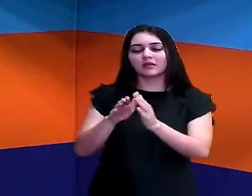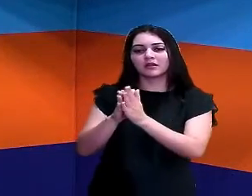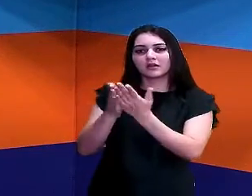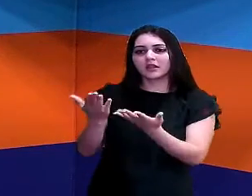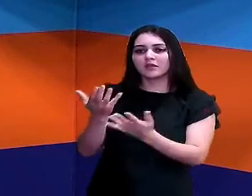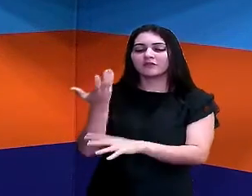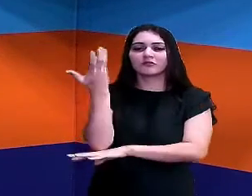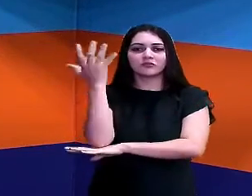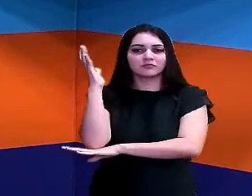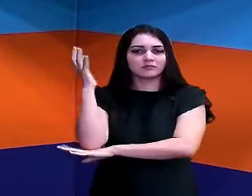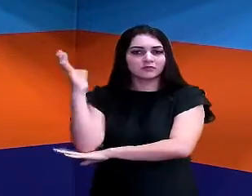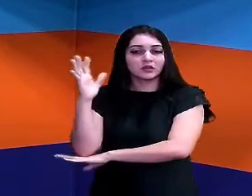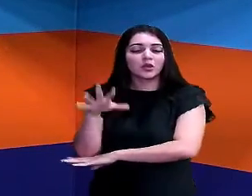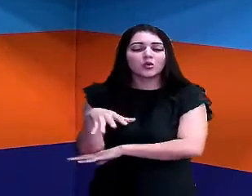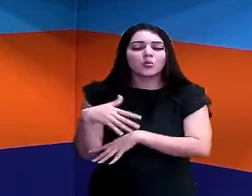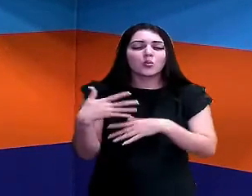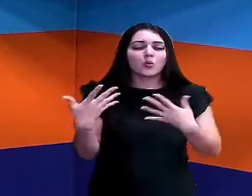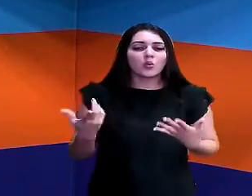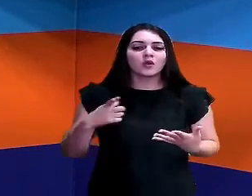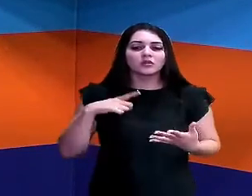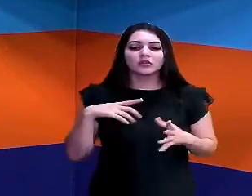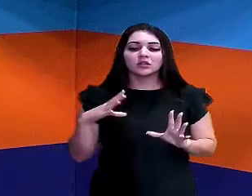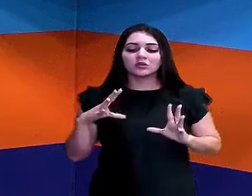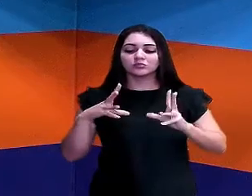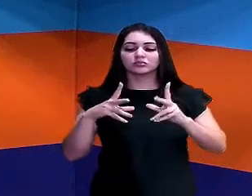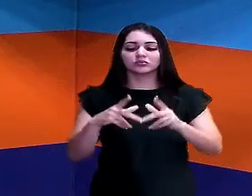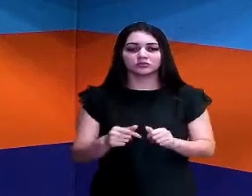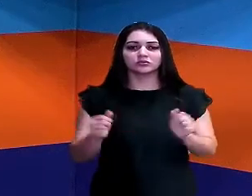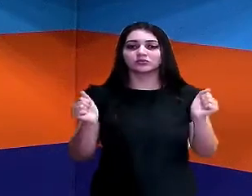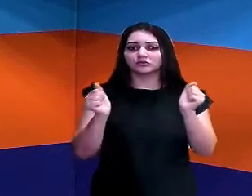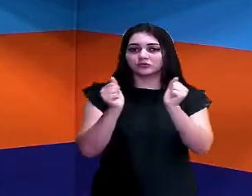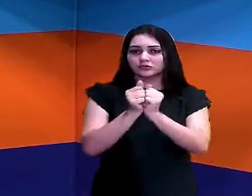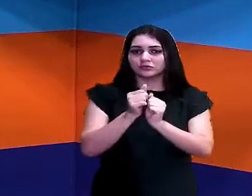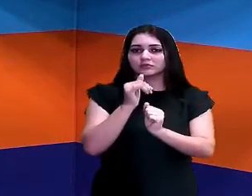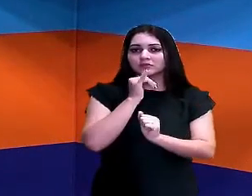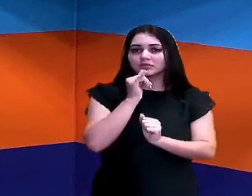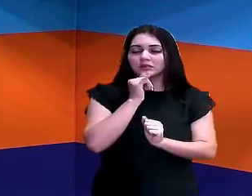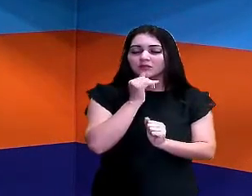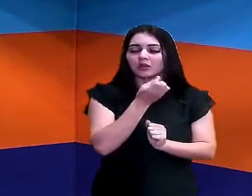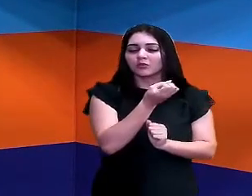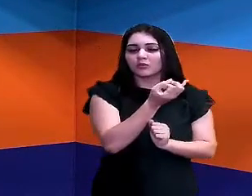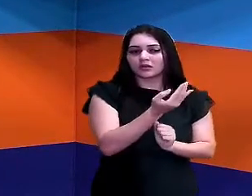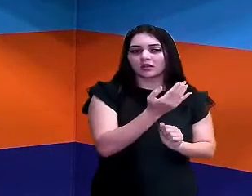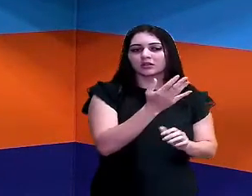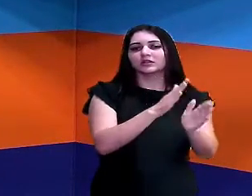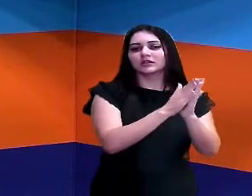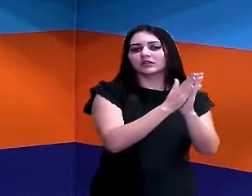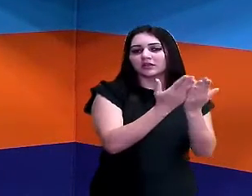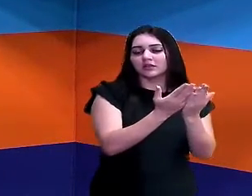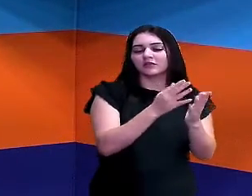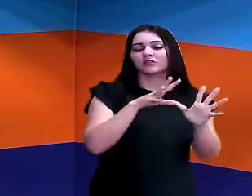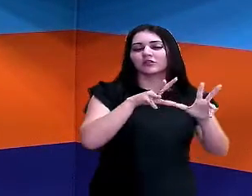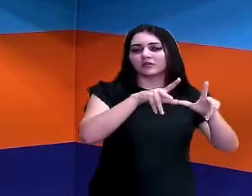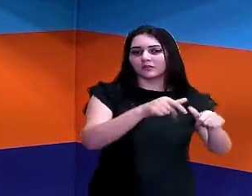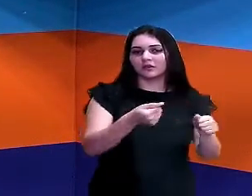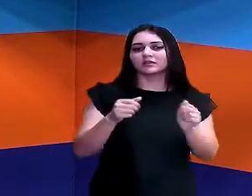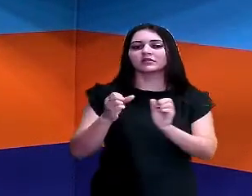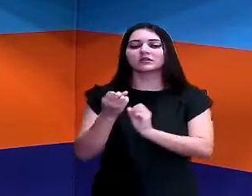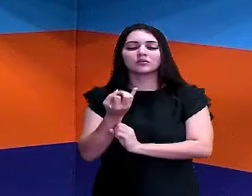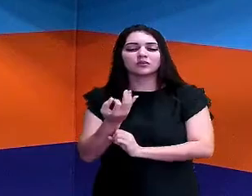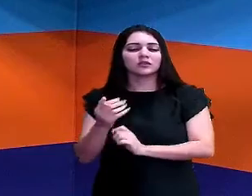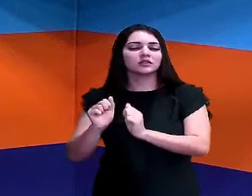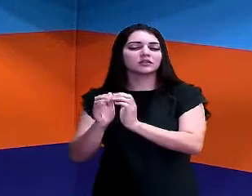eu tenho ao todo. Então a ideia é de juntar, né? A quantidade de livrinhos de plantas com a quantidade de livrinhos sobre os animais. Então,